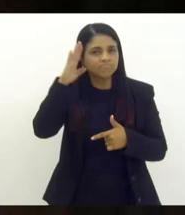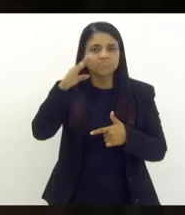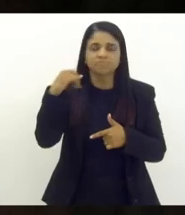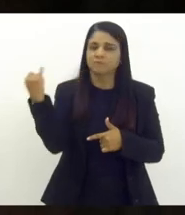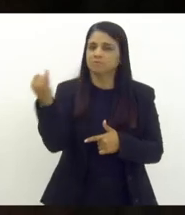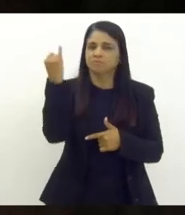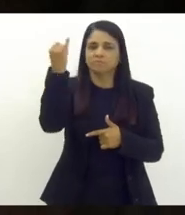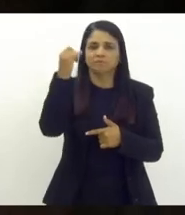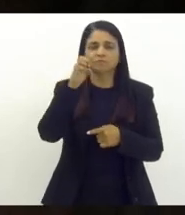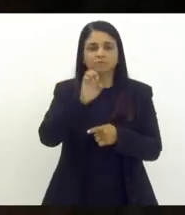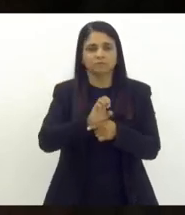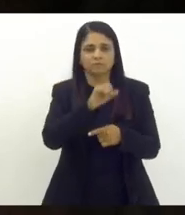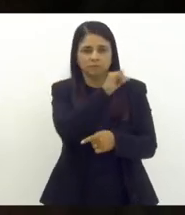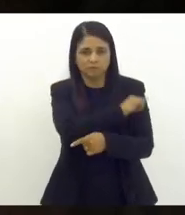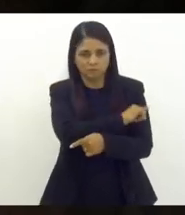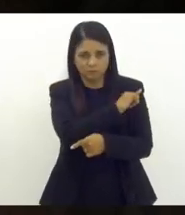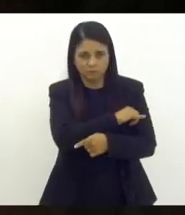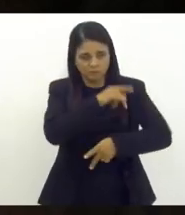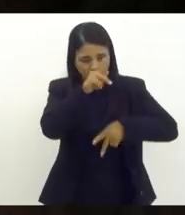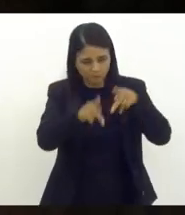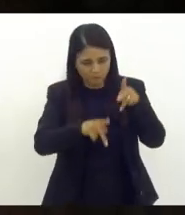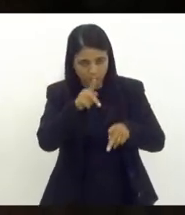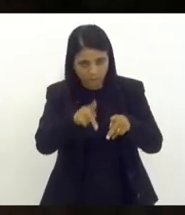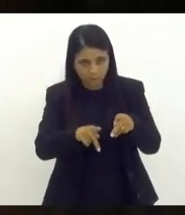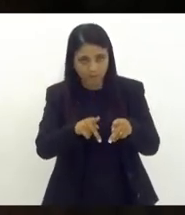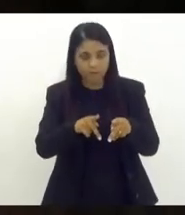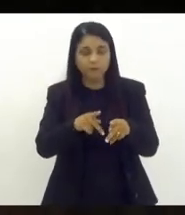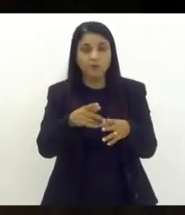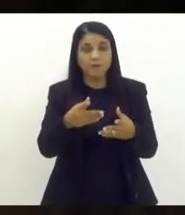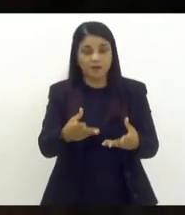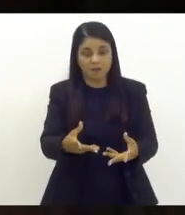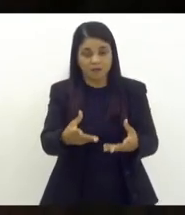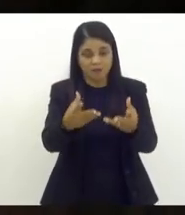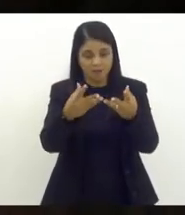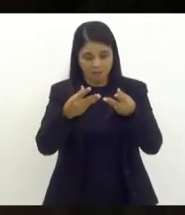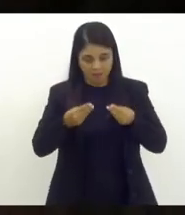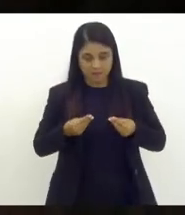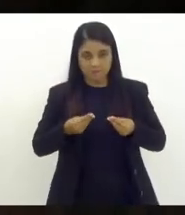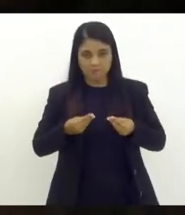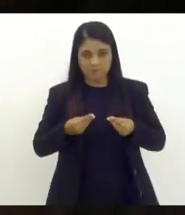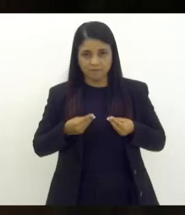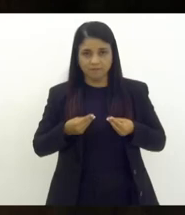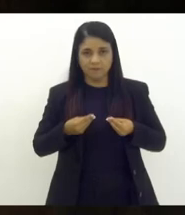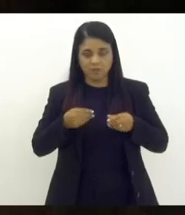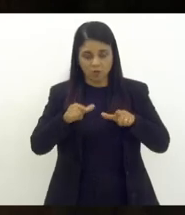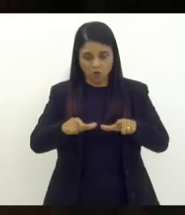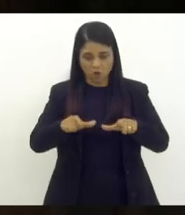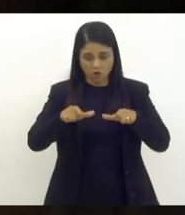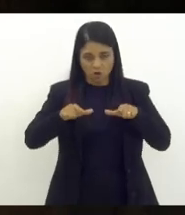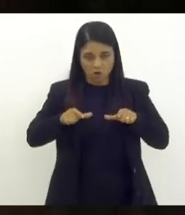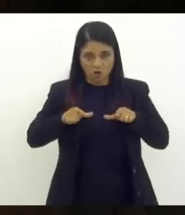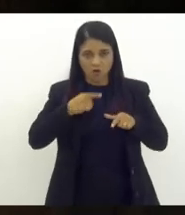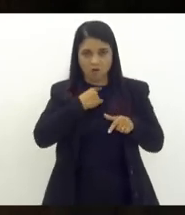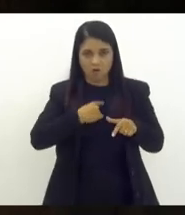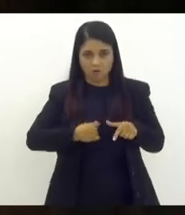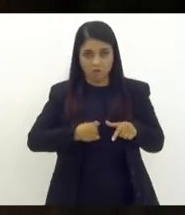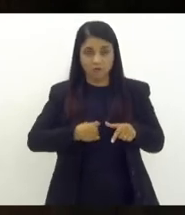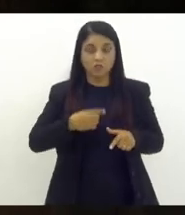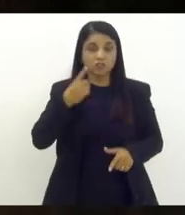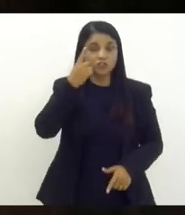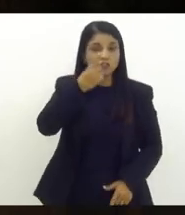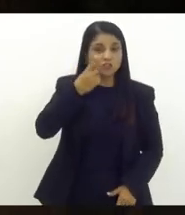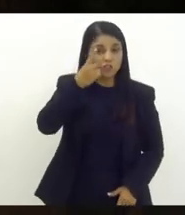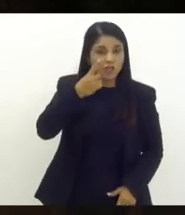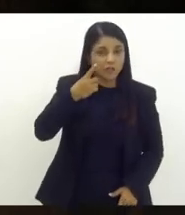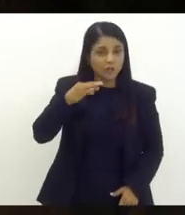Fluminense e para receber essa homenagem por mais que seja direito do deputado todas